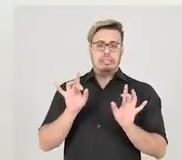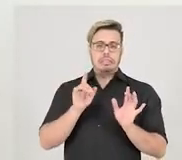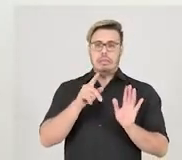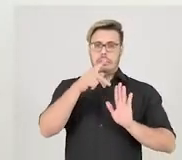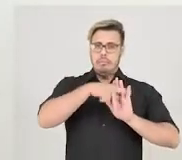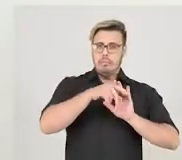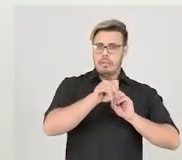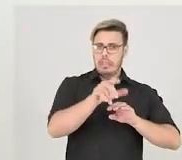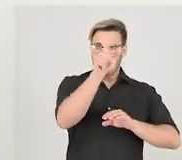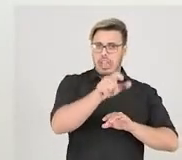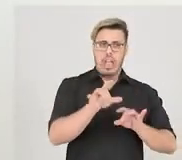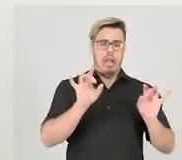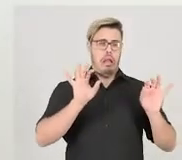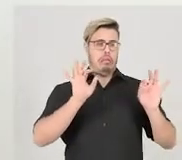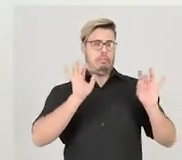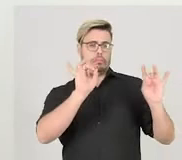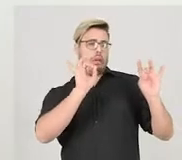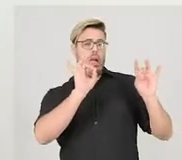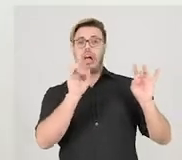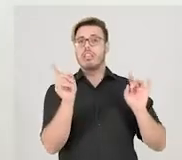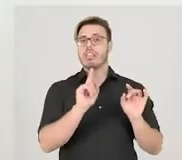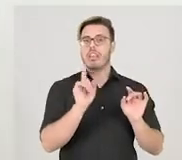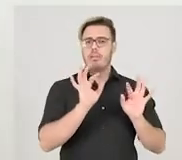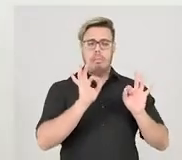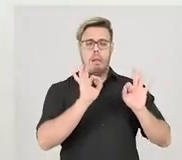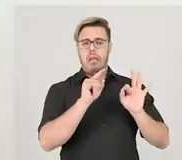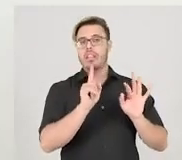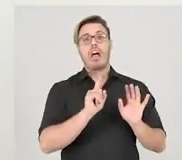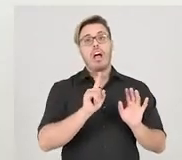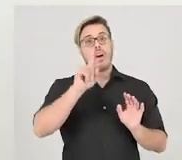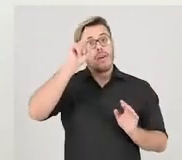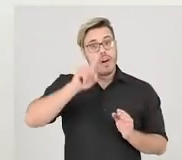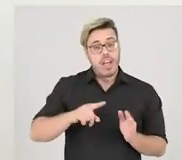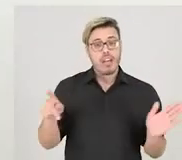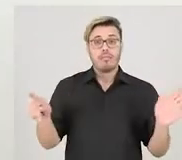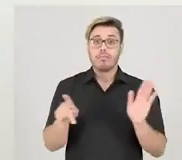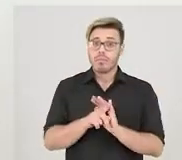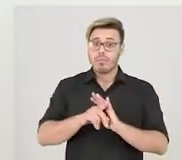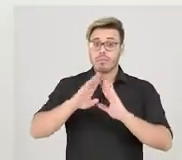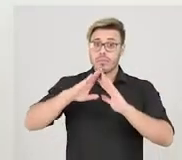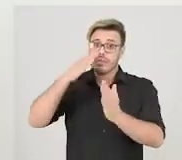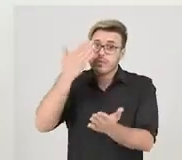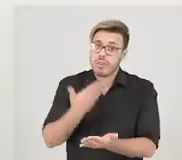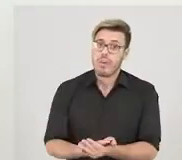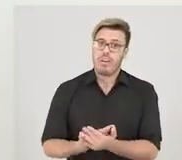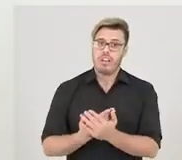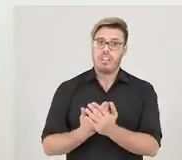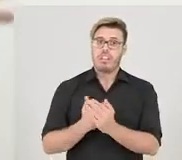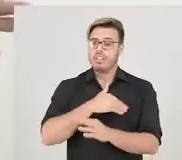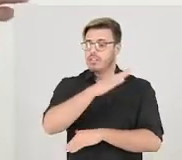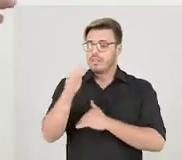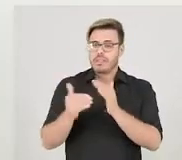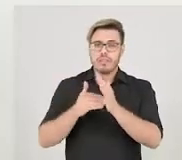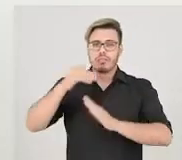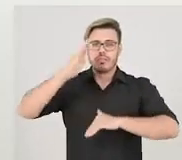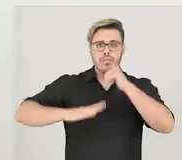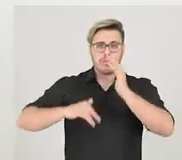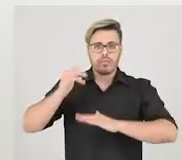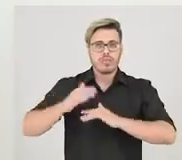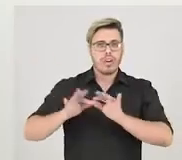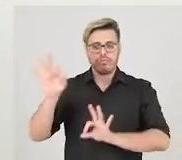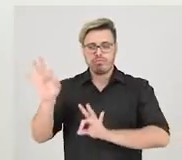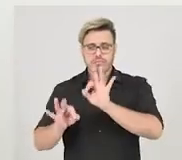equipe pedagógica da escola. Mas no final do ano, os pais têm direito a acesso. Ou até mesmo durante o processo, no